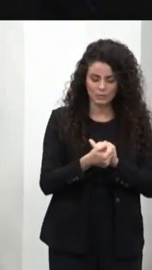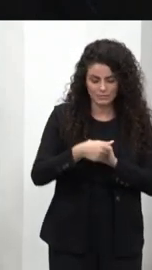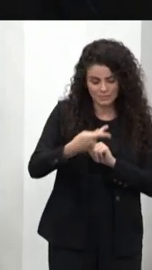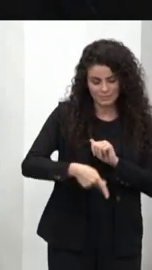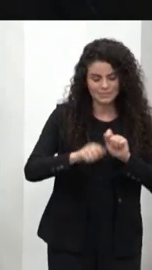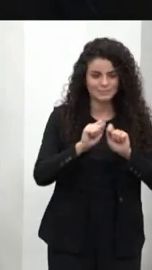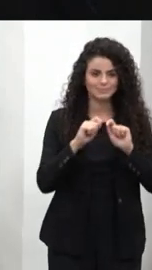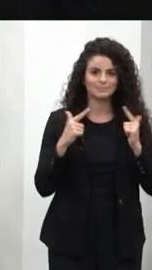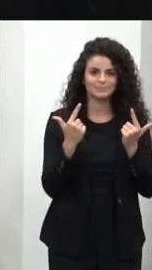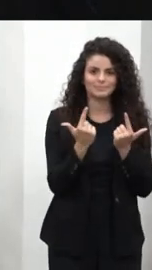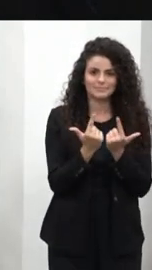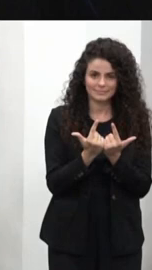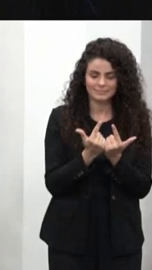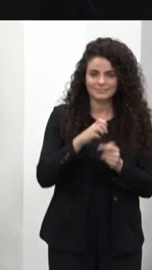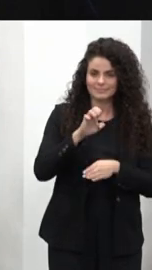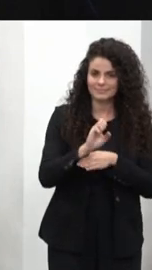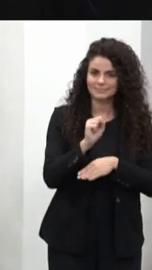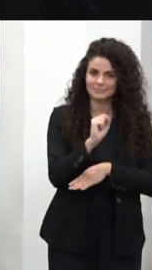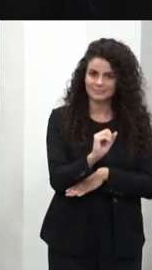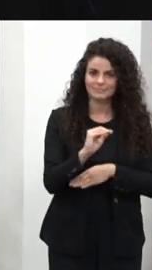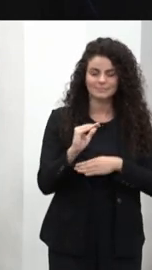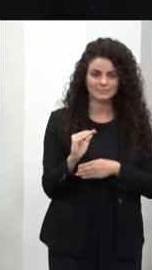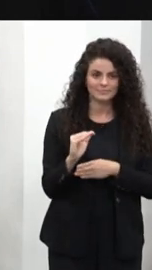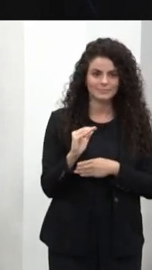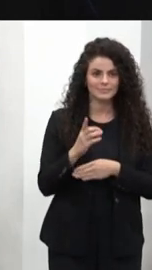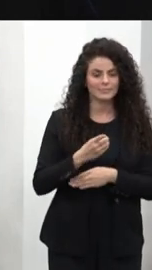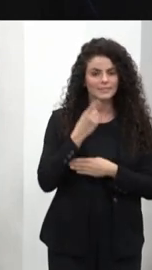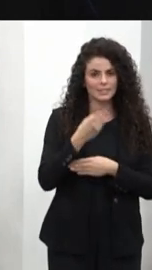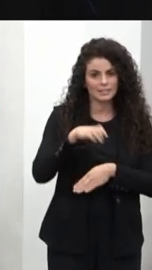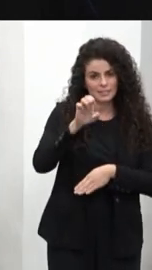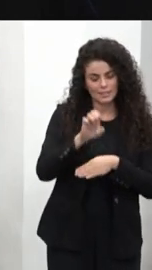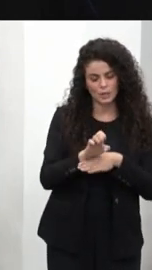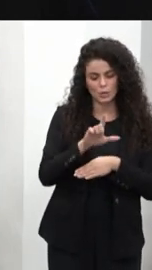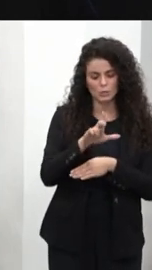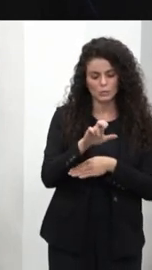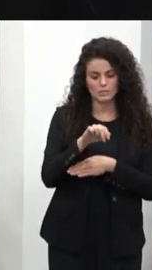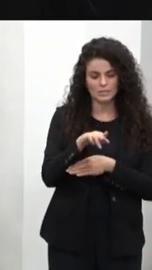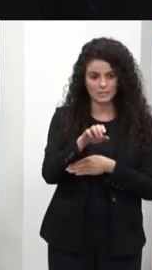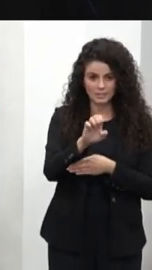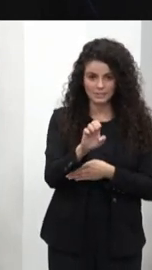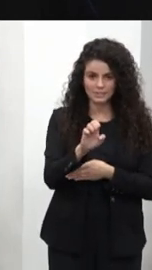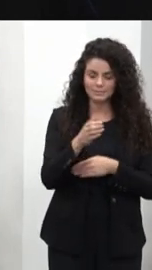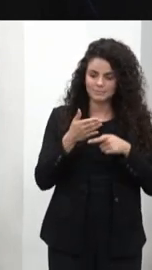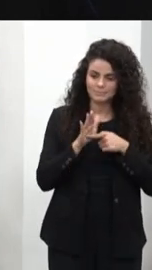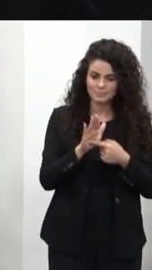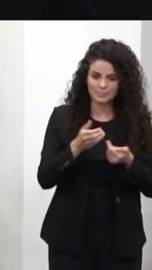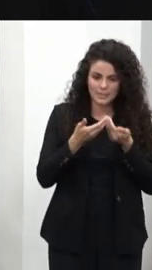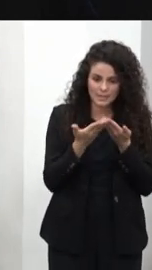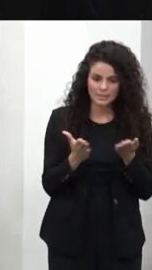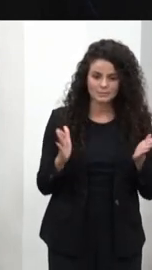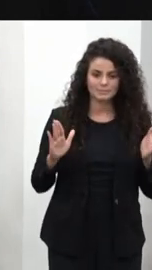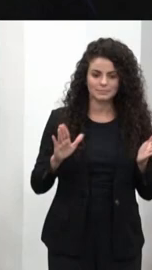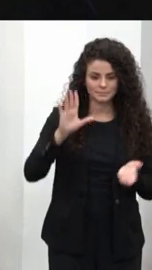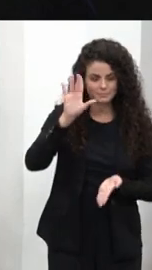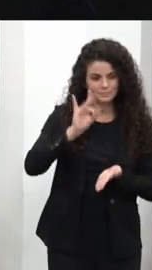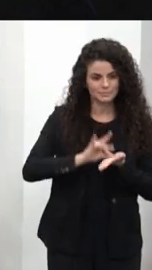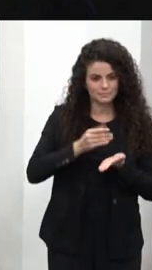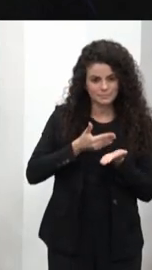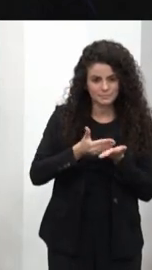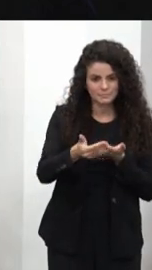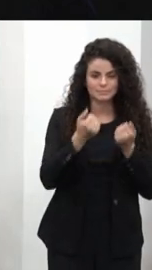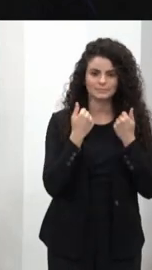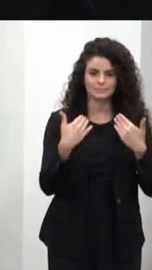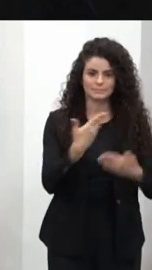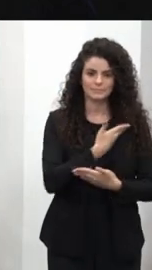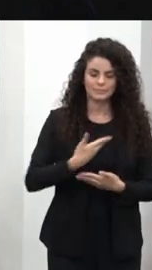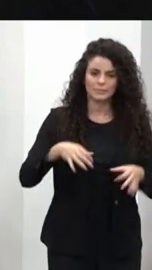Legislativa do Estado de Santa Catarina deputada estadual Luciane carminatti para abertura oficial dos trabalhos uma ótima